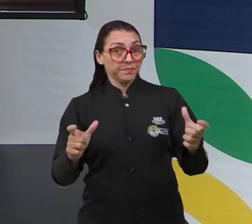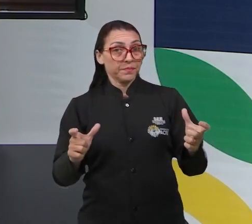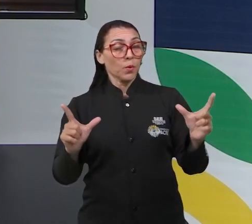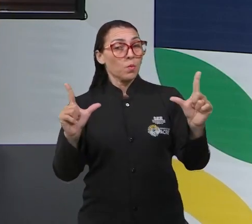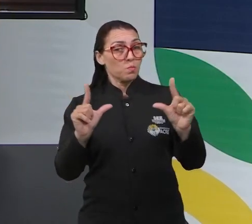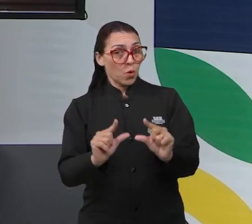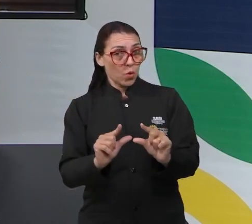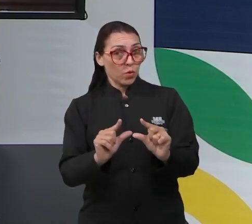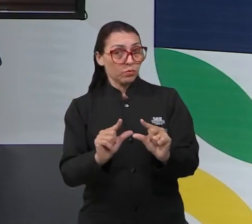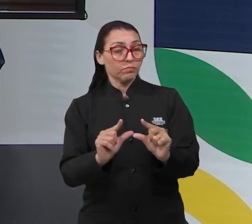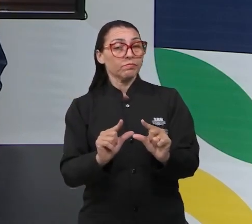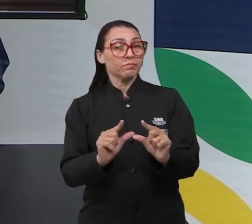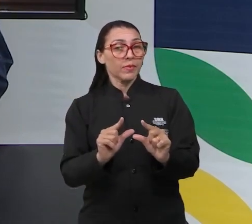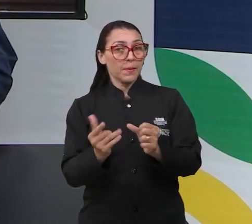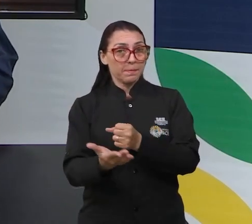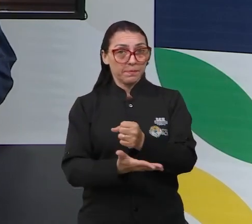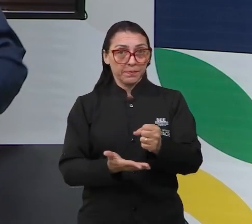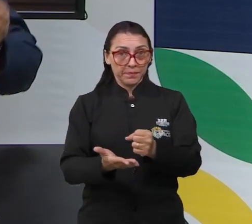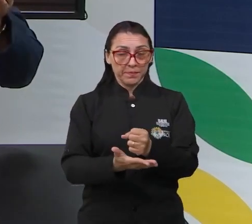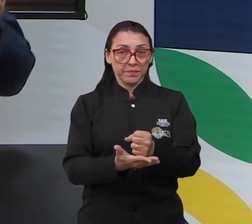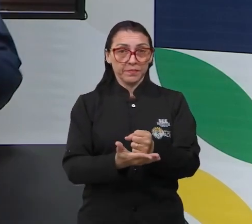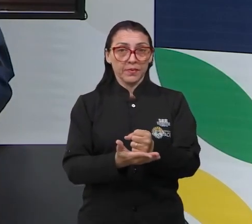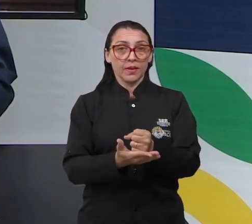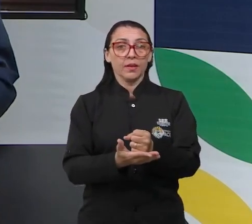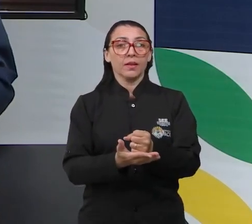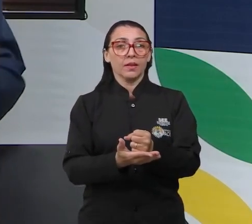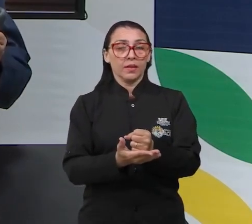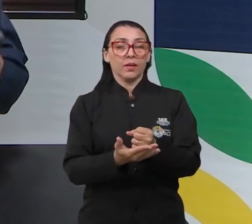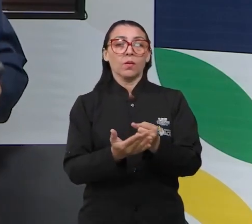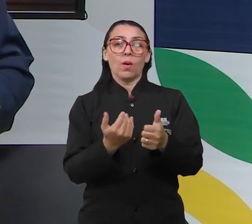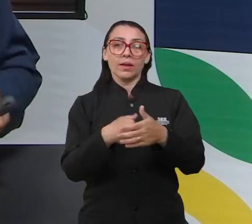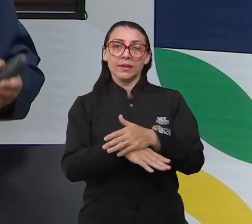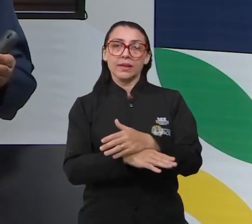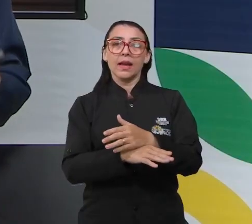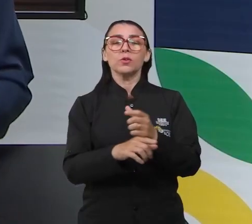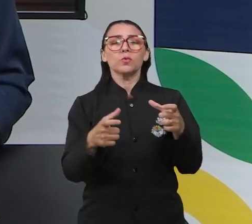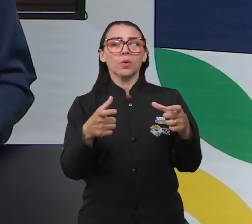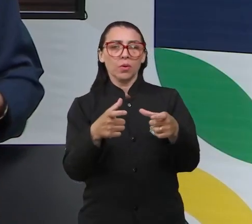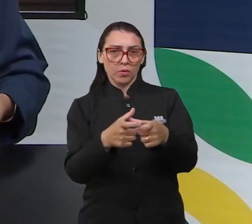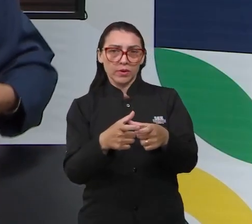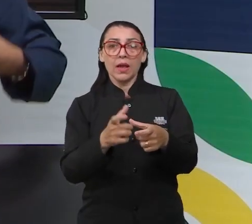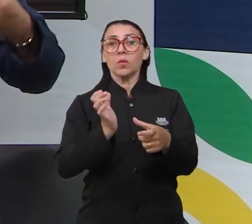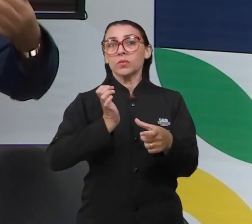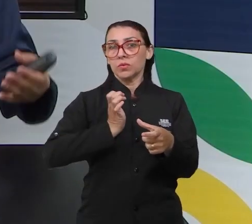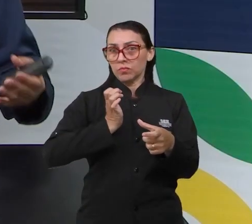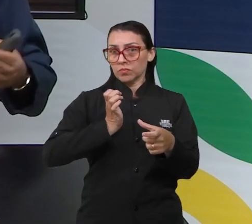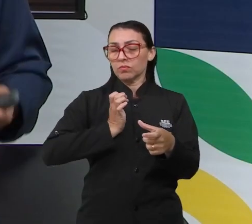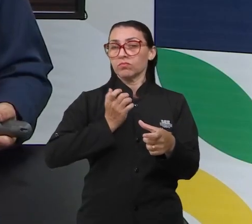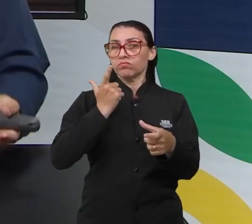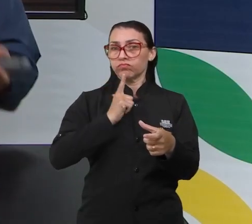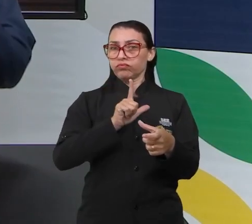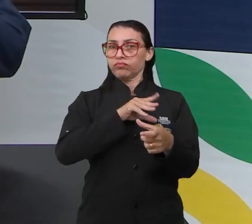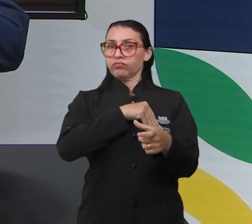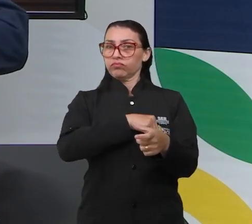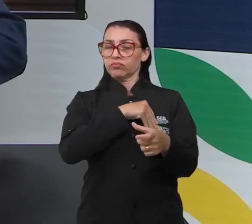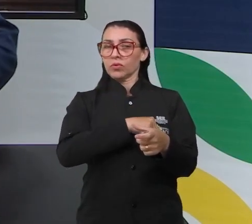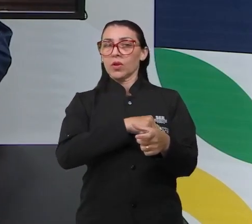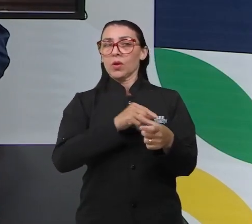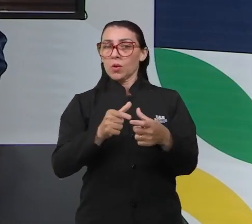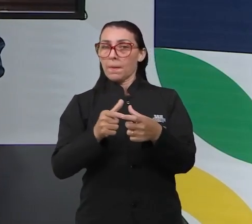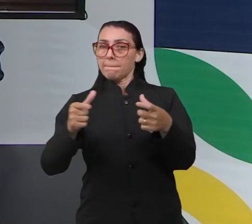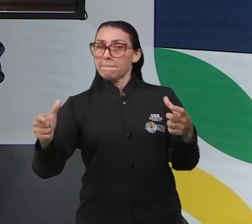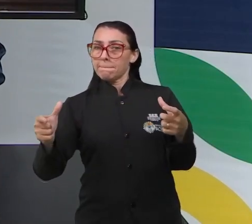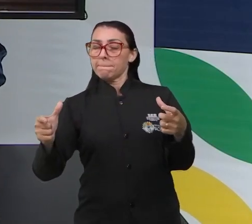com pouco. Então, é basicamente isso, a renda fica concentrada na mão de um pequeno grupo que ganha muito e o outro